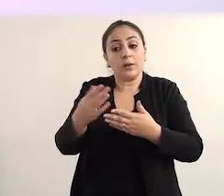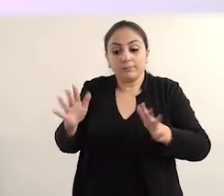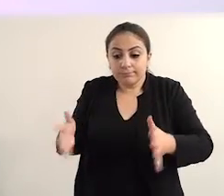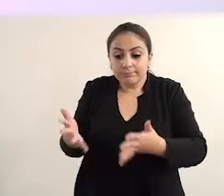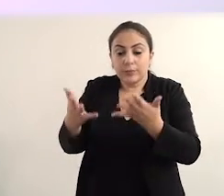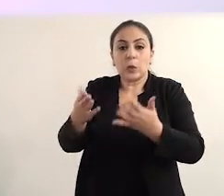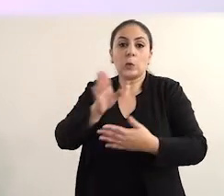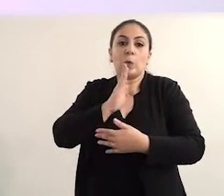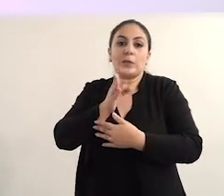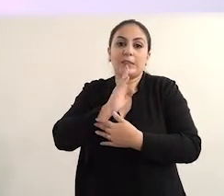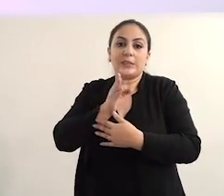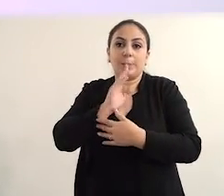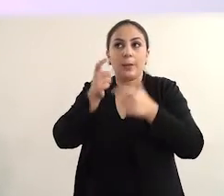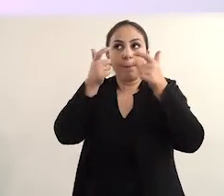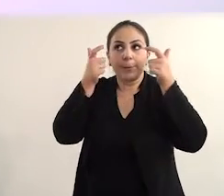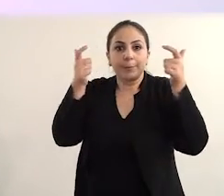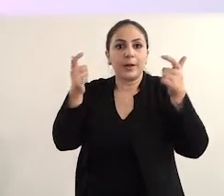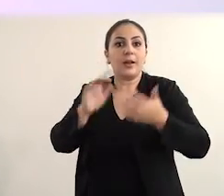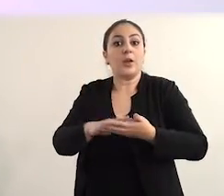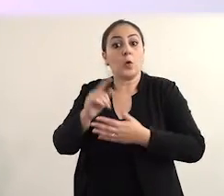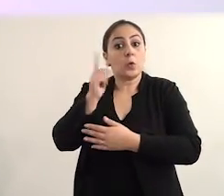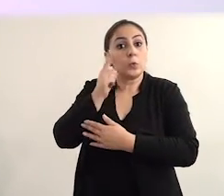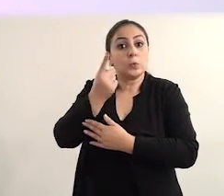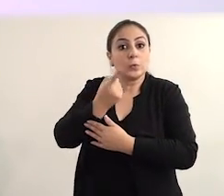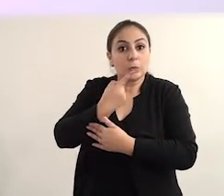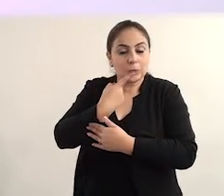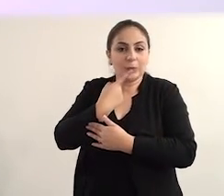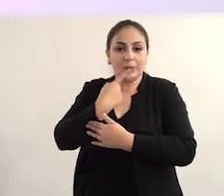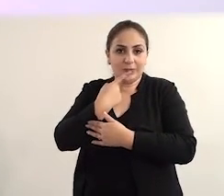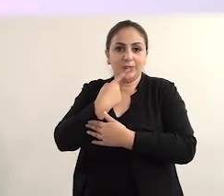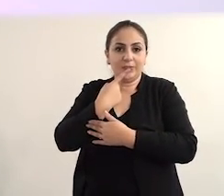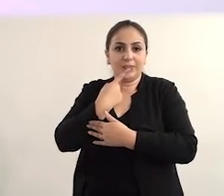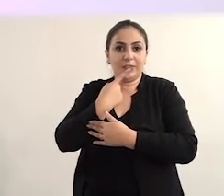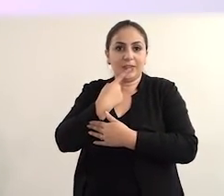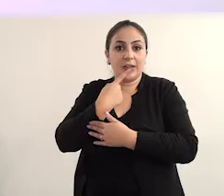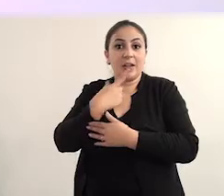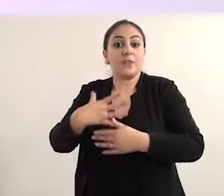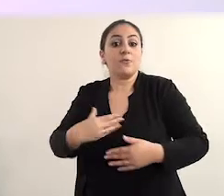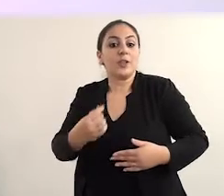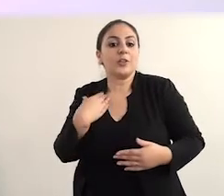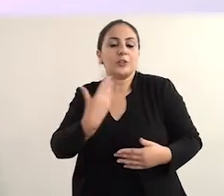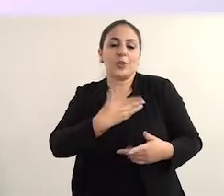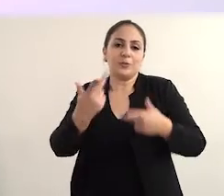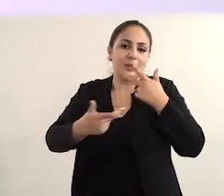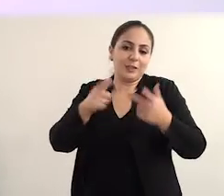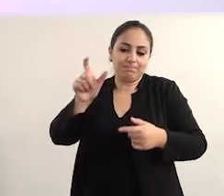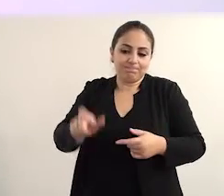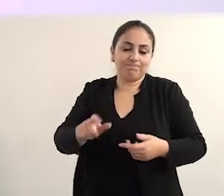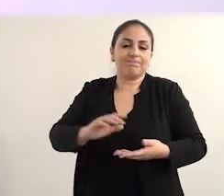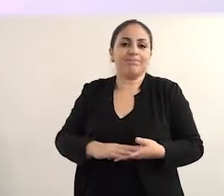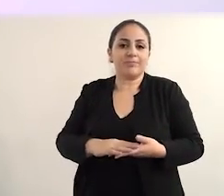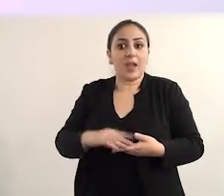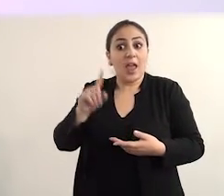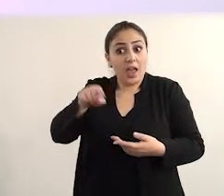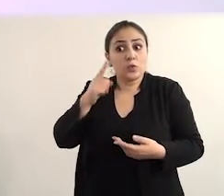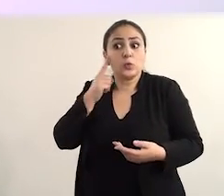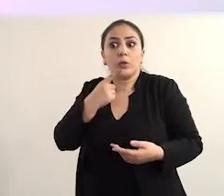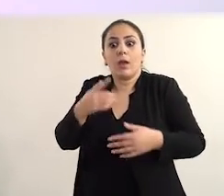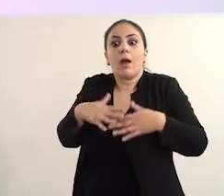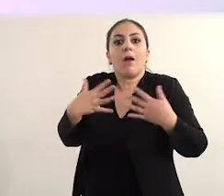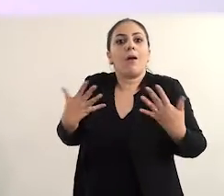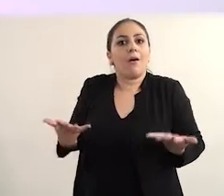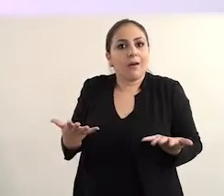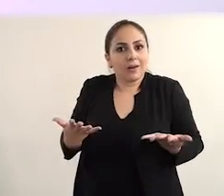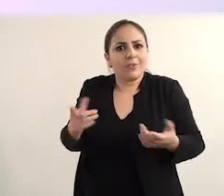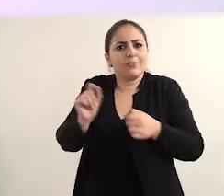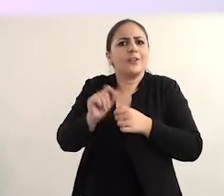nesse conhecimento de o surdo, né, de que filho que nós estamos falando, né. Ele é surdo e agora? O que